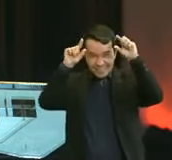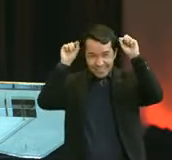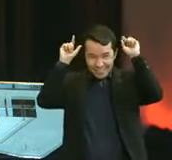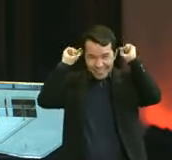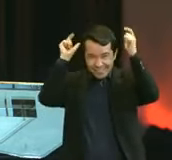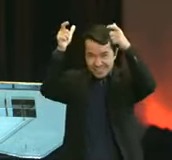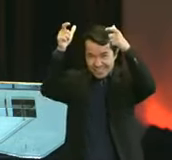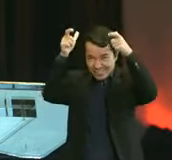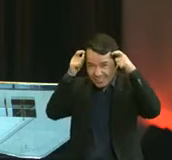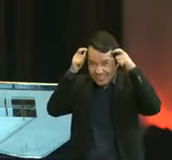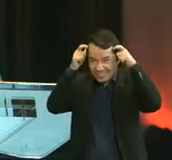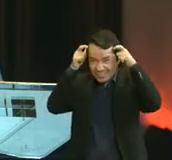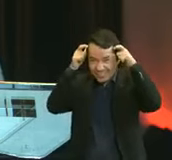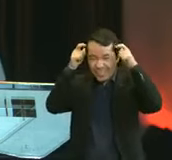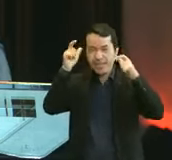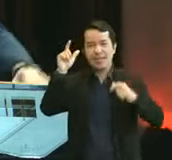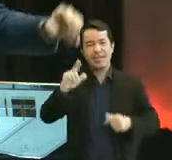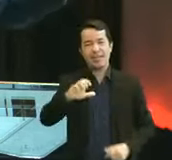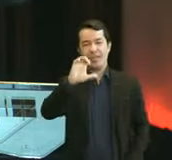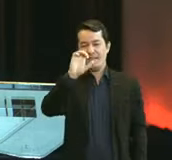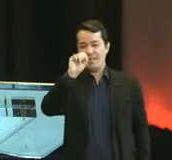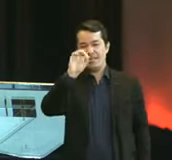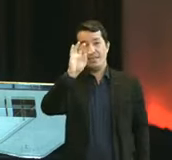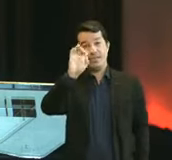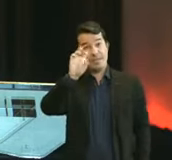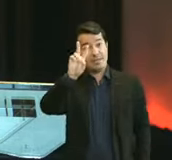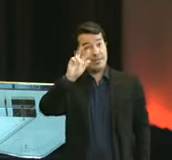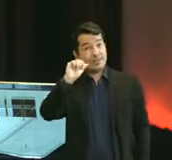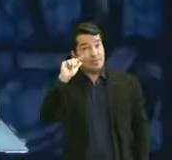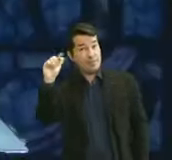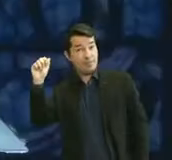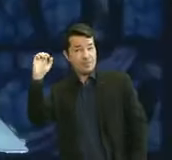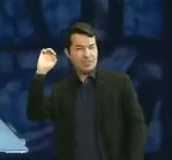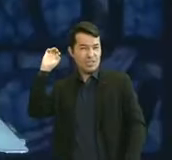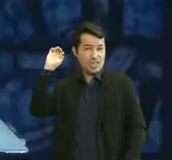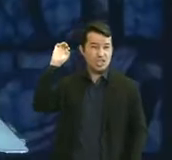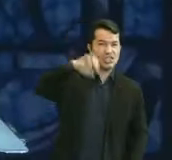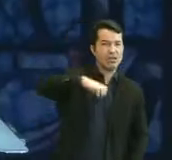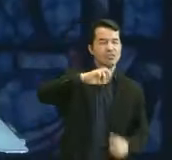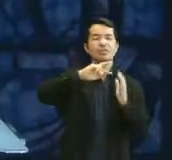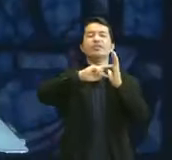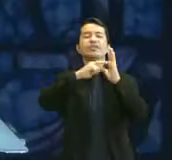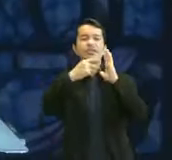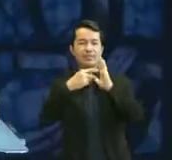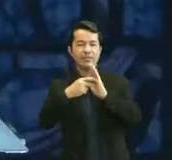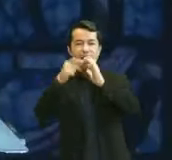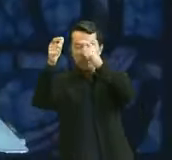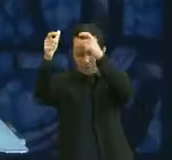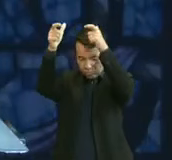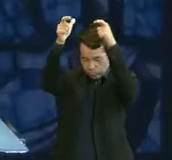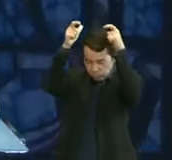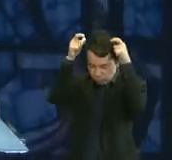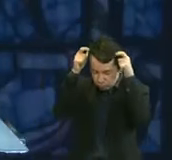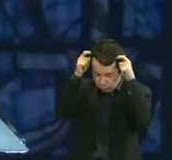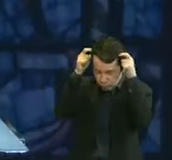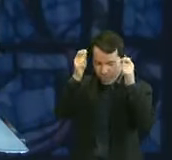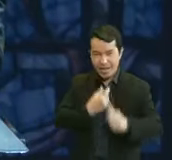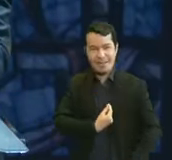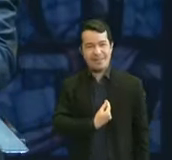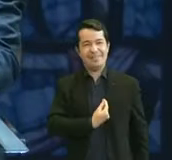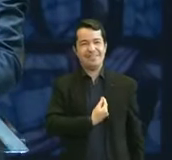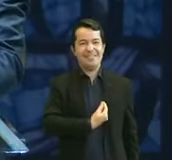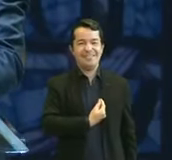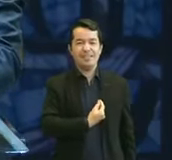Em Apocalipse a palavra vai dizer: ser fiel até a morte e dar-te-ei a coroa da vida. Um homem